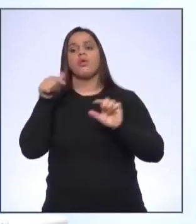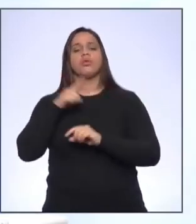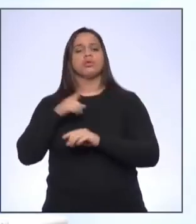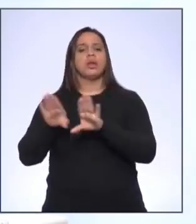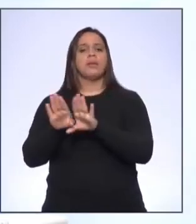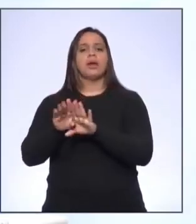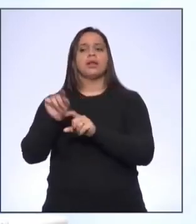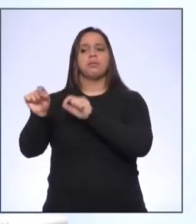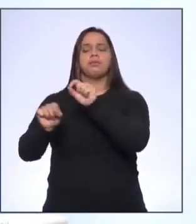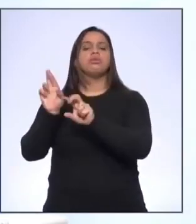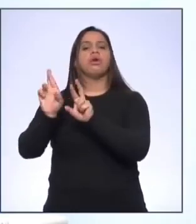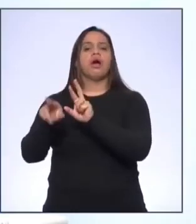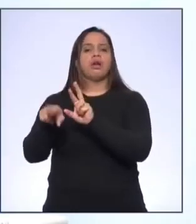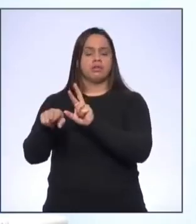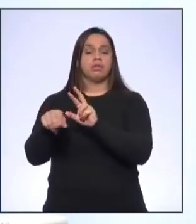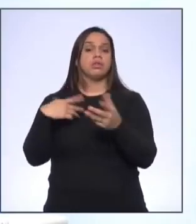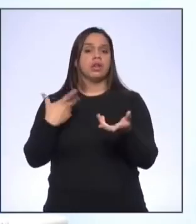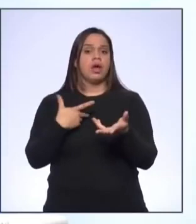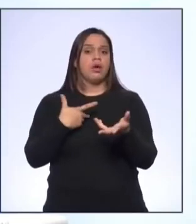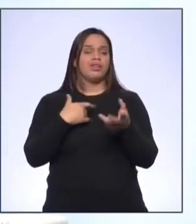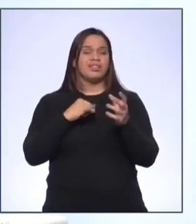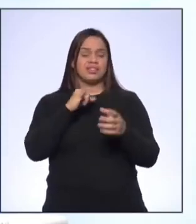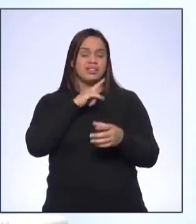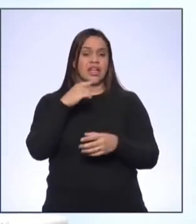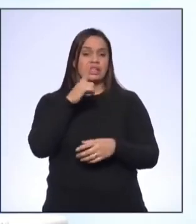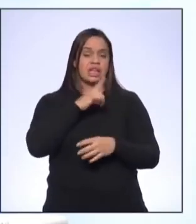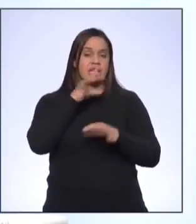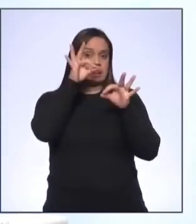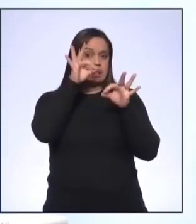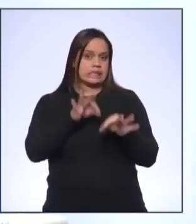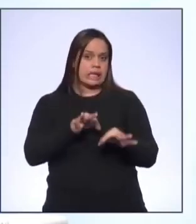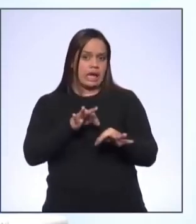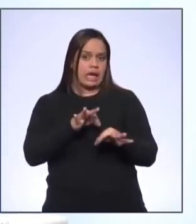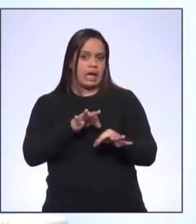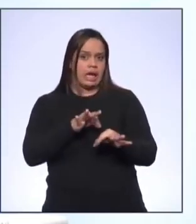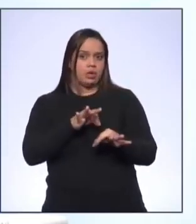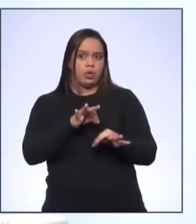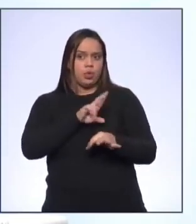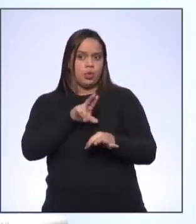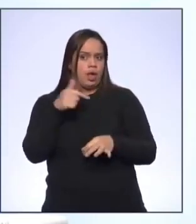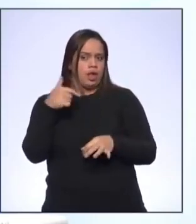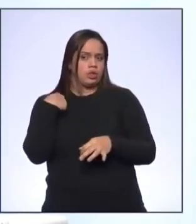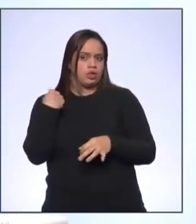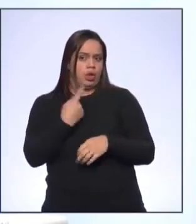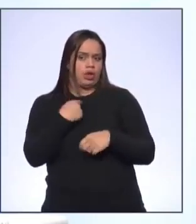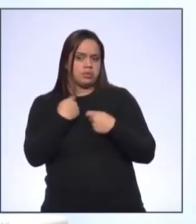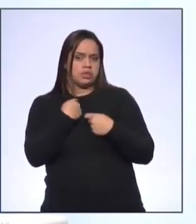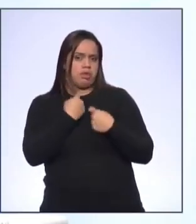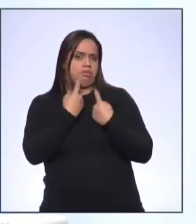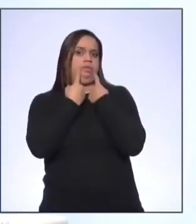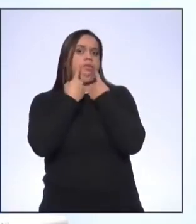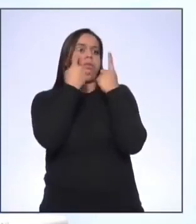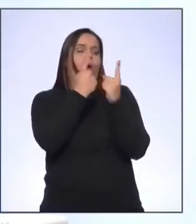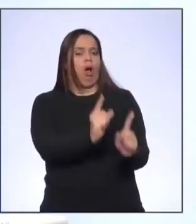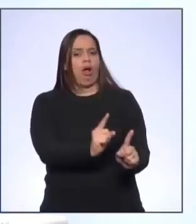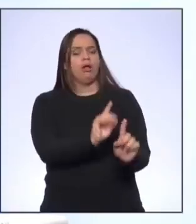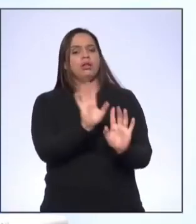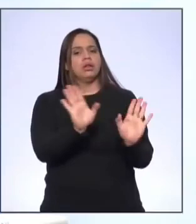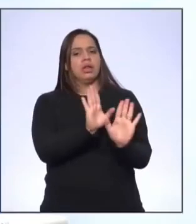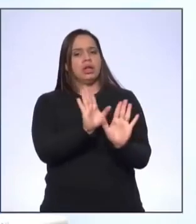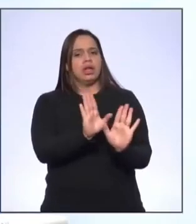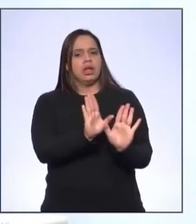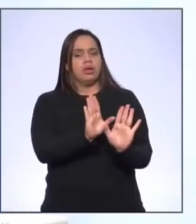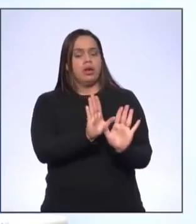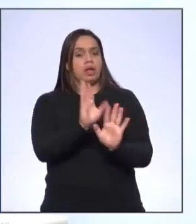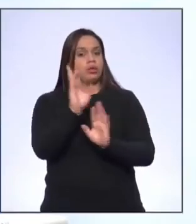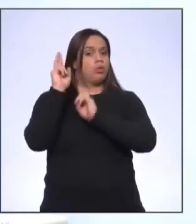estamos certos, não cabe a nós insultar, maltratar. Sim. cabe a nós nos enriquecermos com um